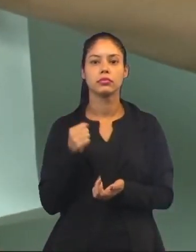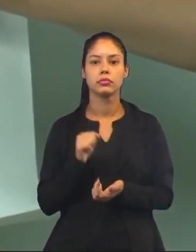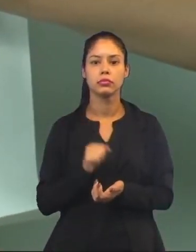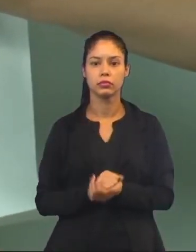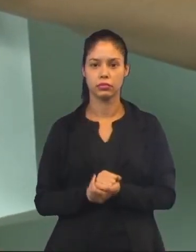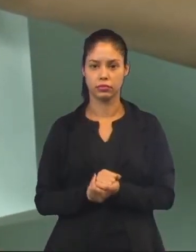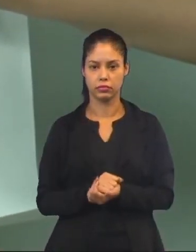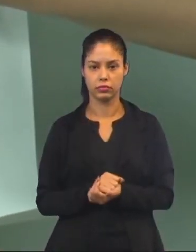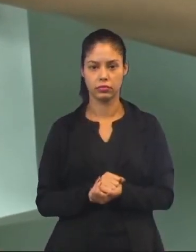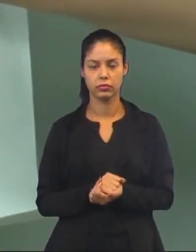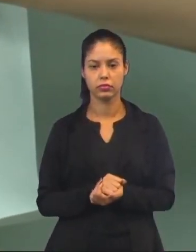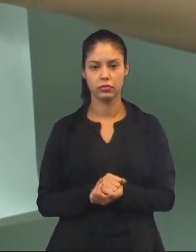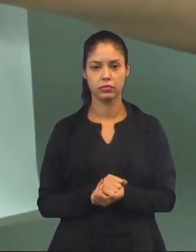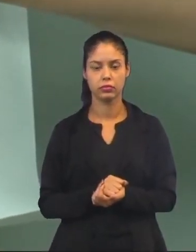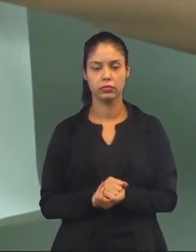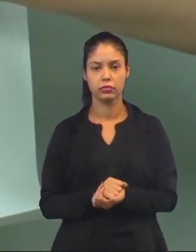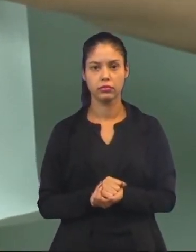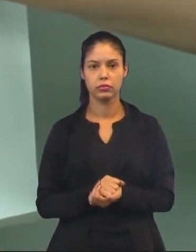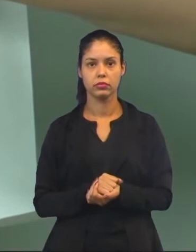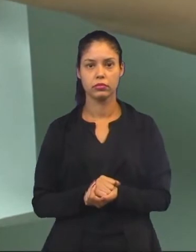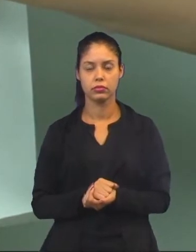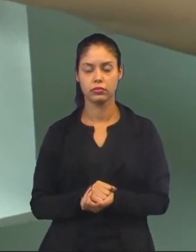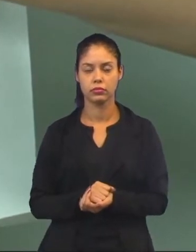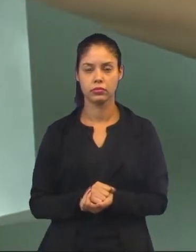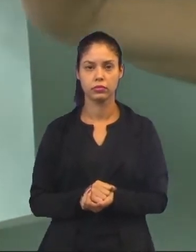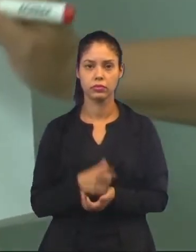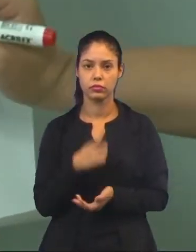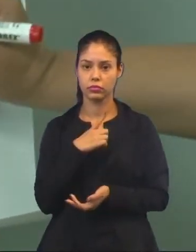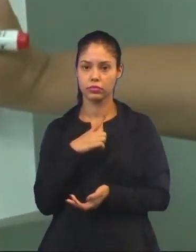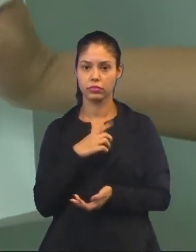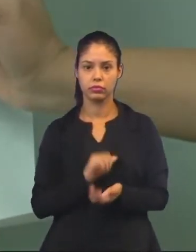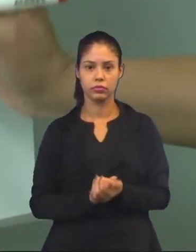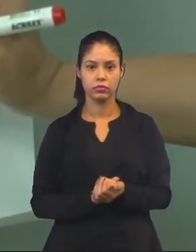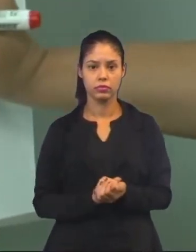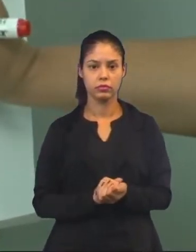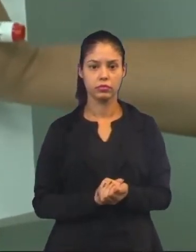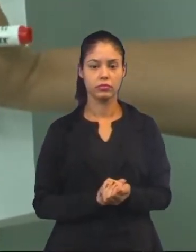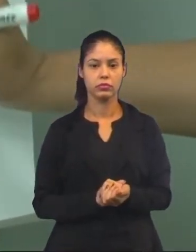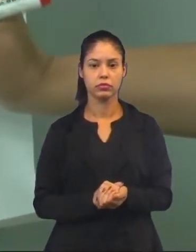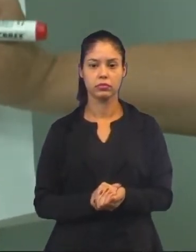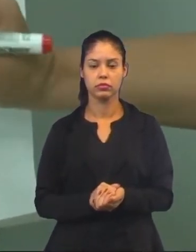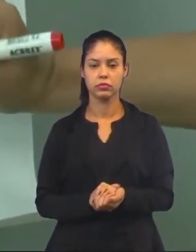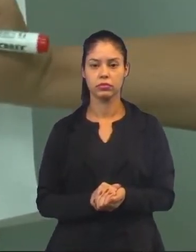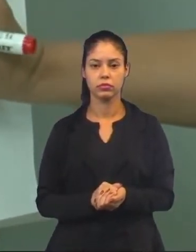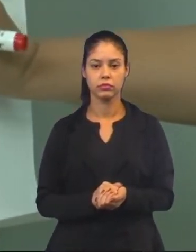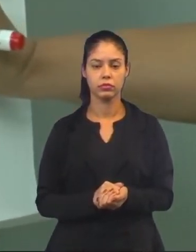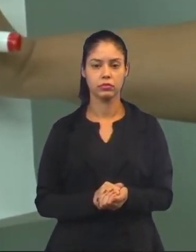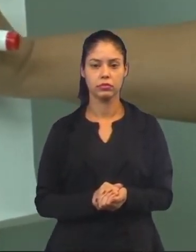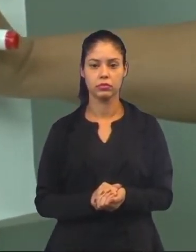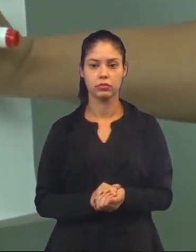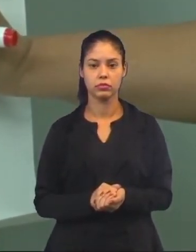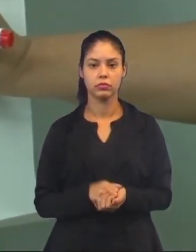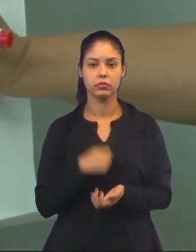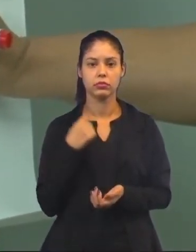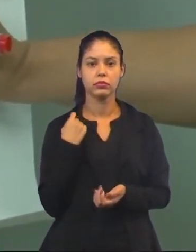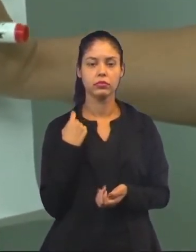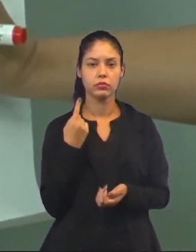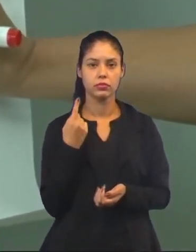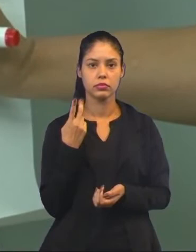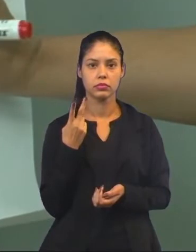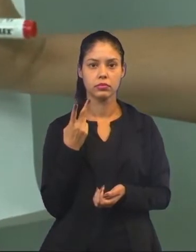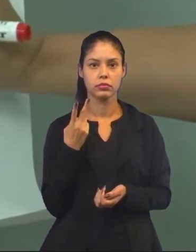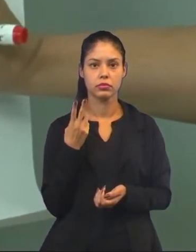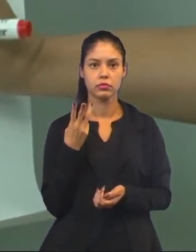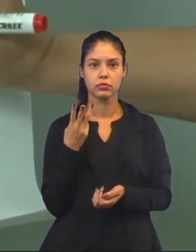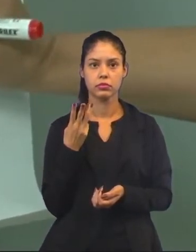número 28, quantas unidades nós temos? Nós temos 8. Vamos representar com os palitinhos? Olha só,